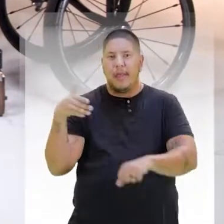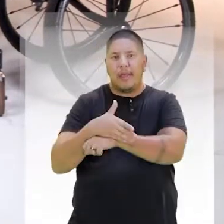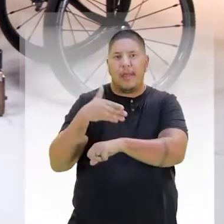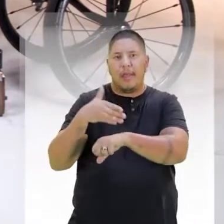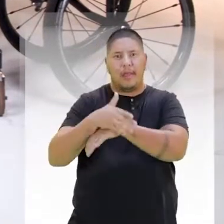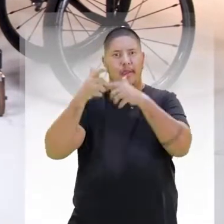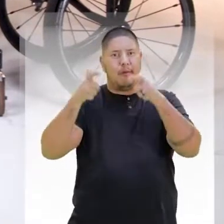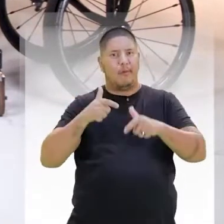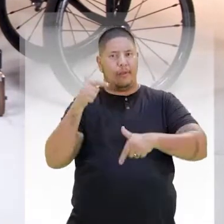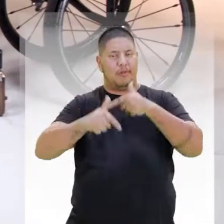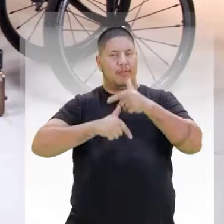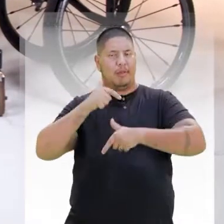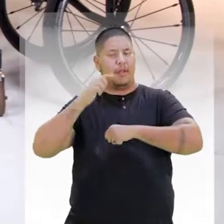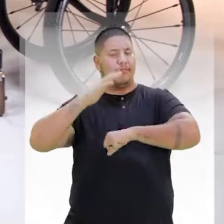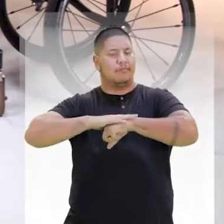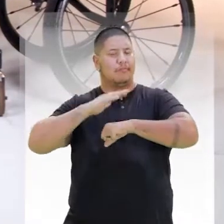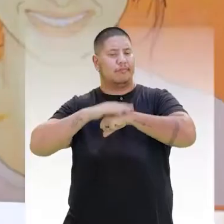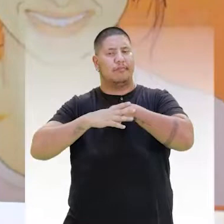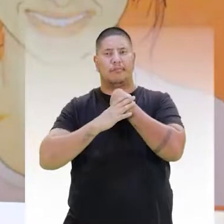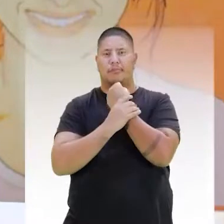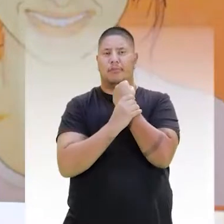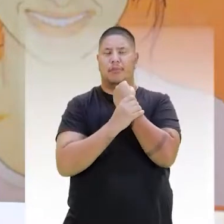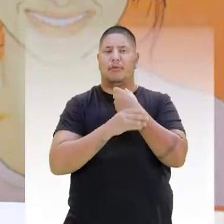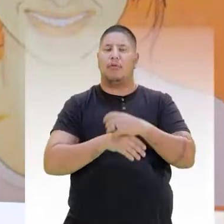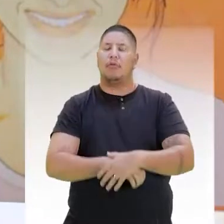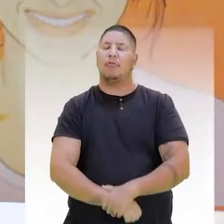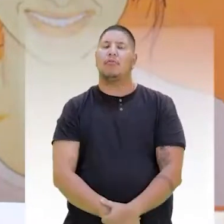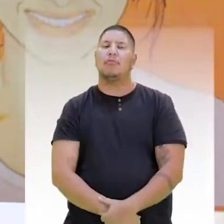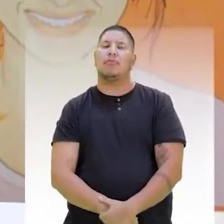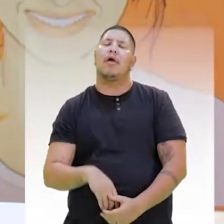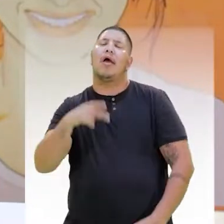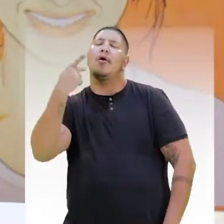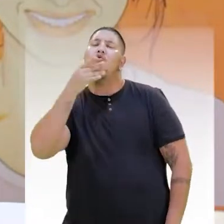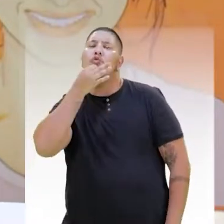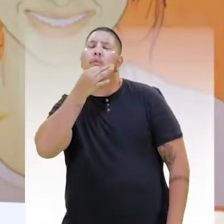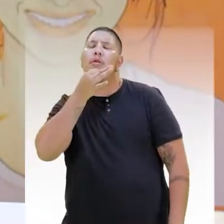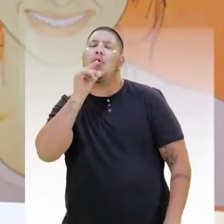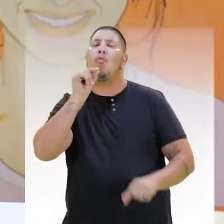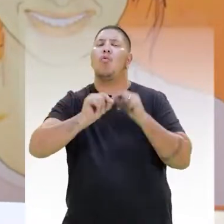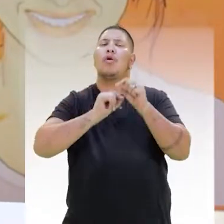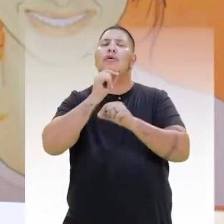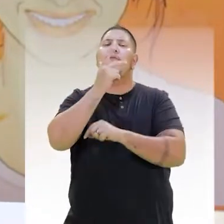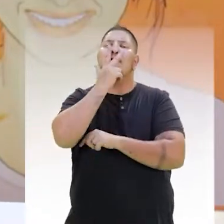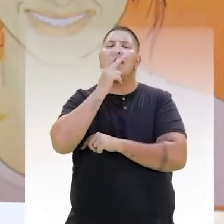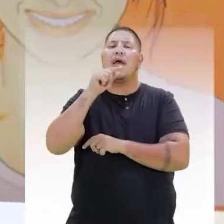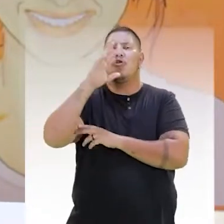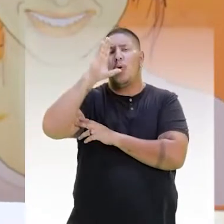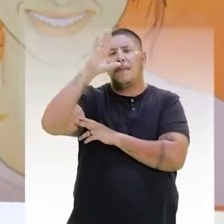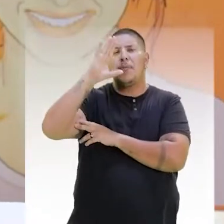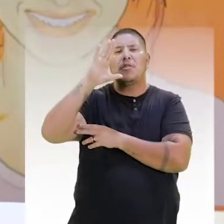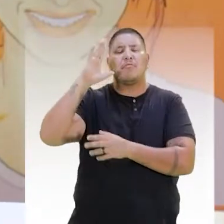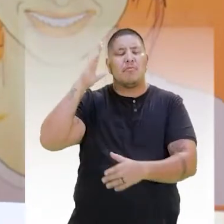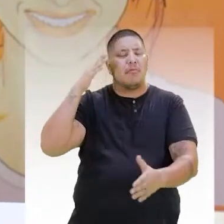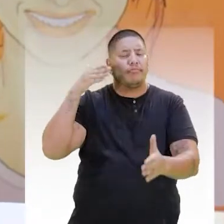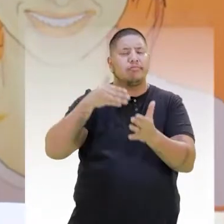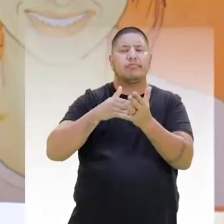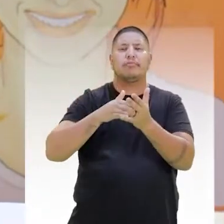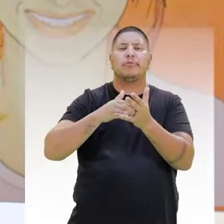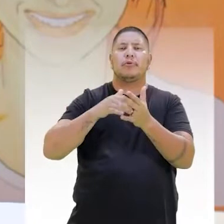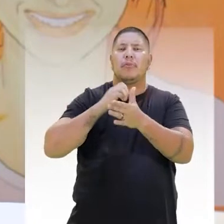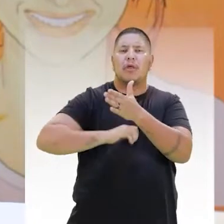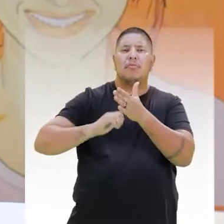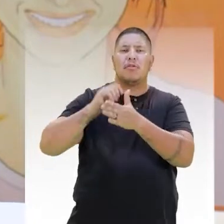local de trabalho com autonomia e segurança. Na sua opinião, o que você considera que é o principal entrave assim, para as empresas